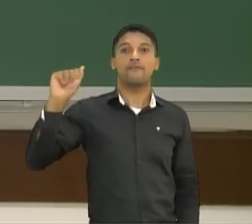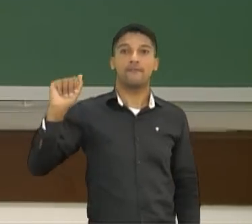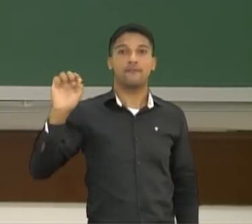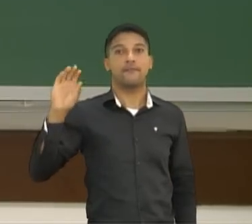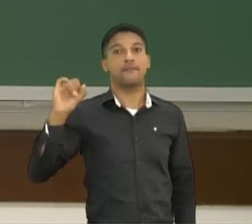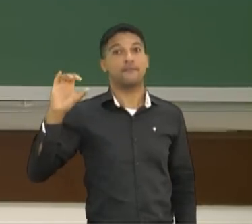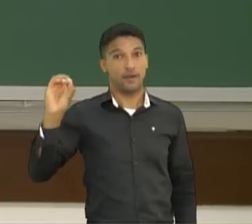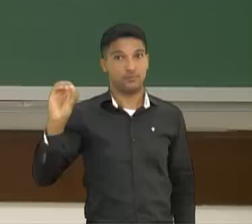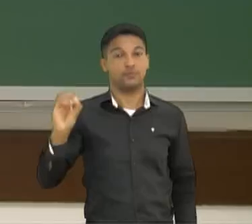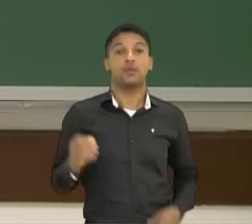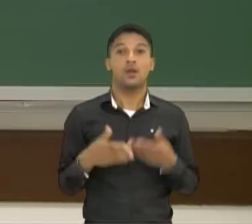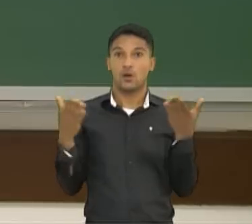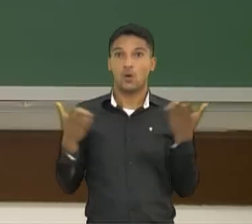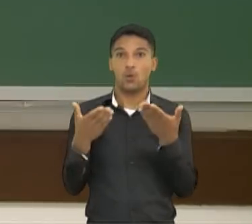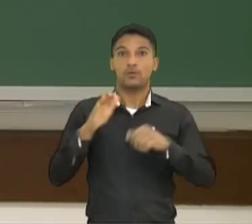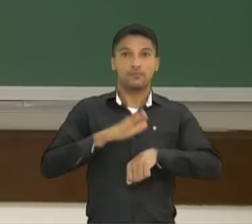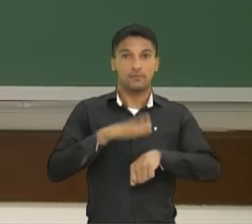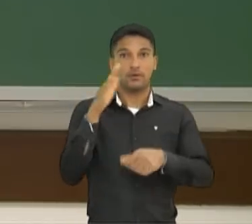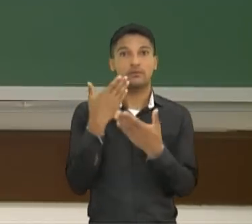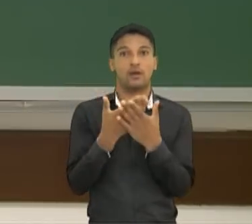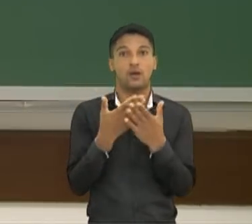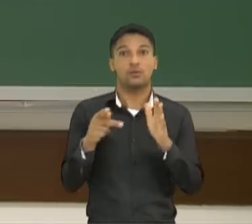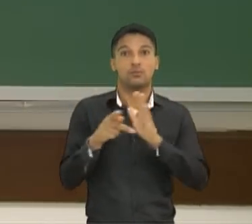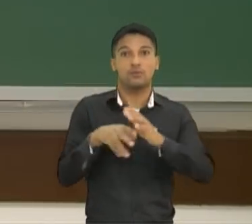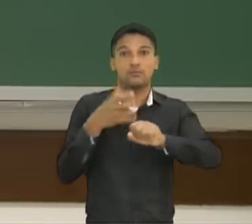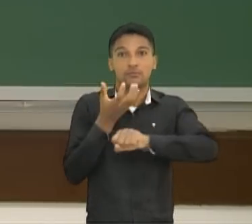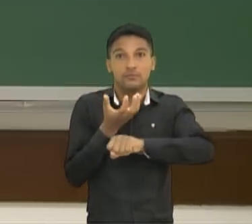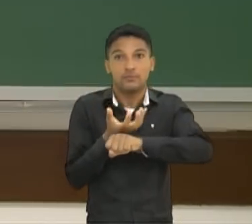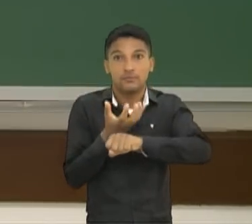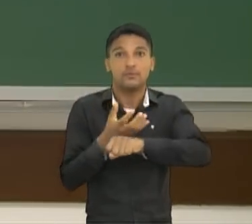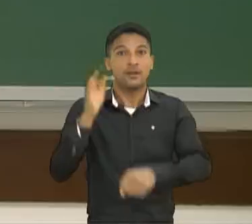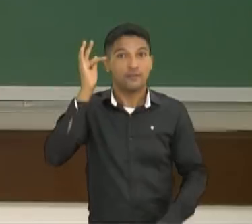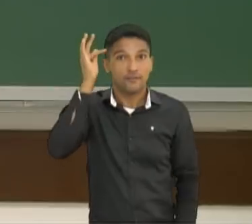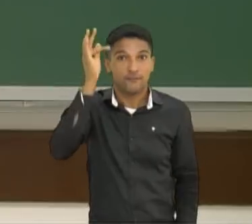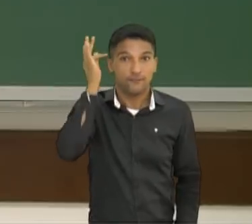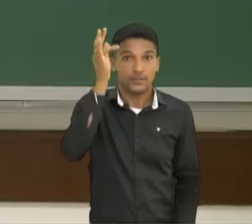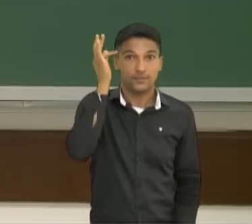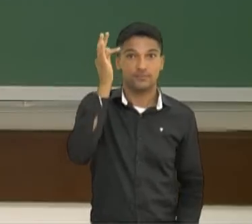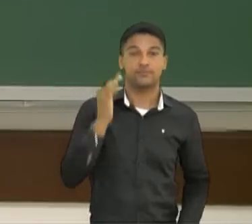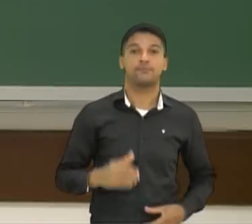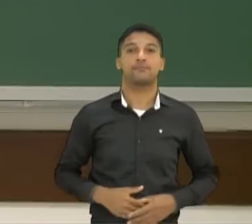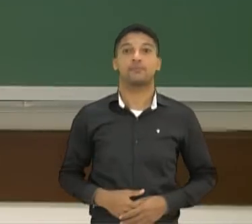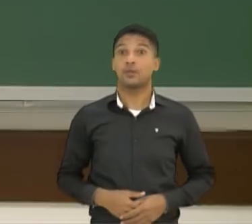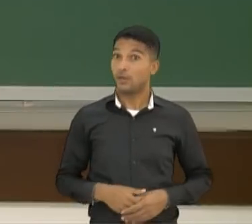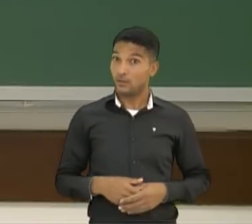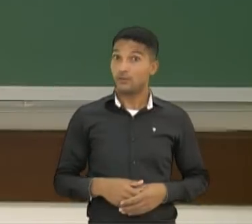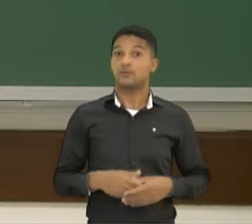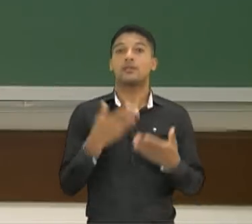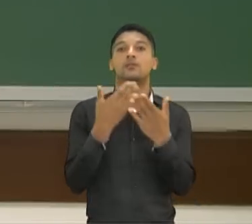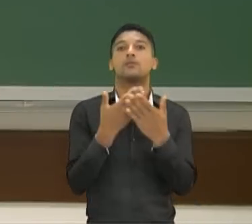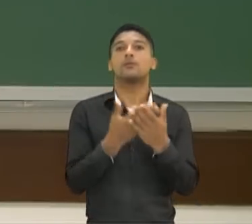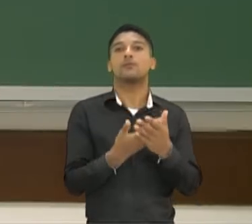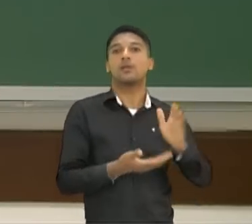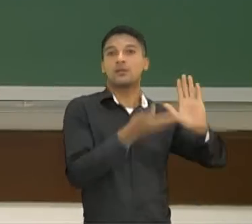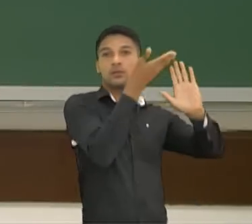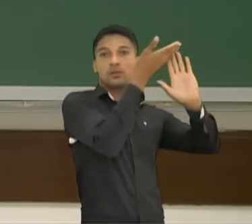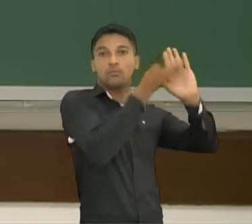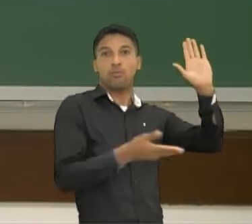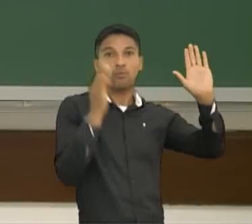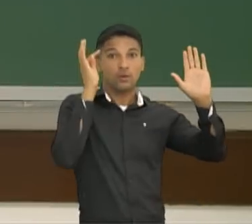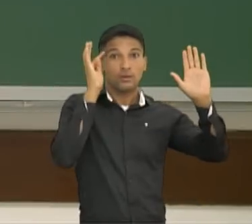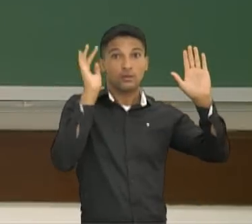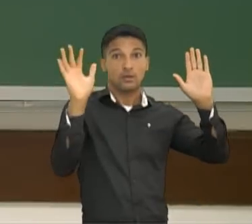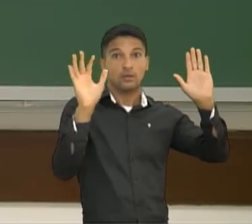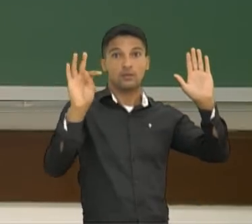Neste trimestre, nós estamos estudando na disciplina de filosofia Teoria do Conhecimento. Tá? Na aula passada